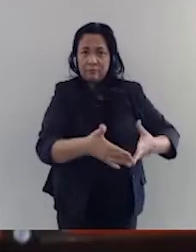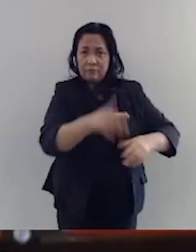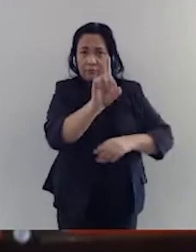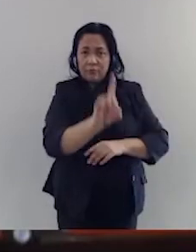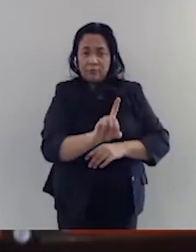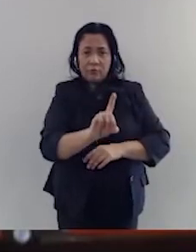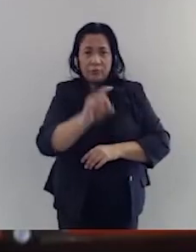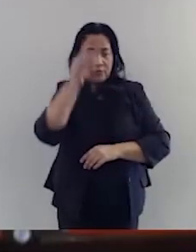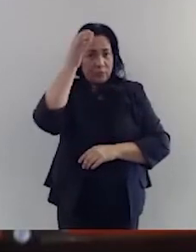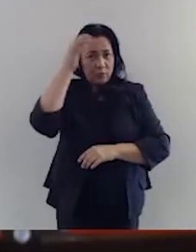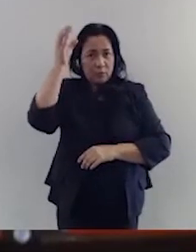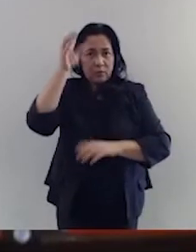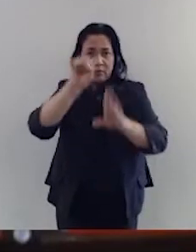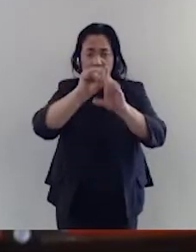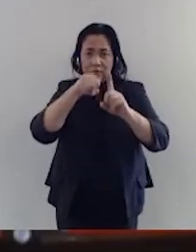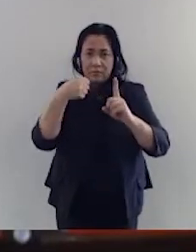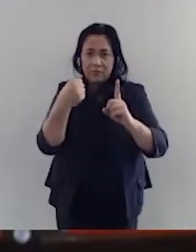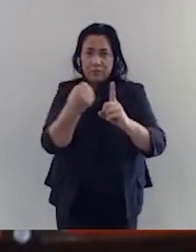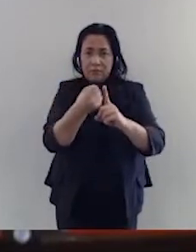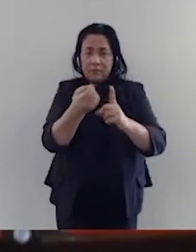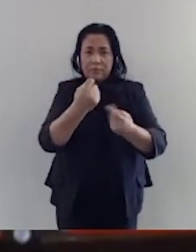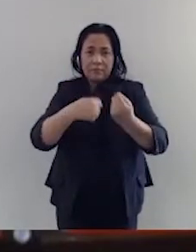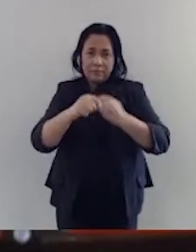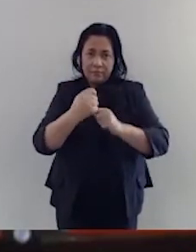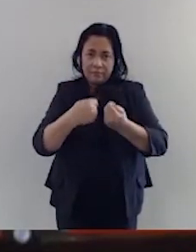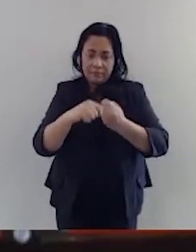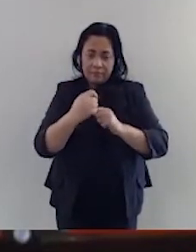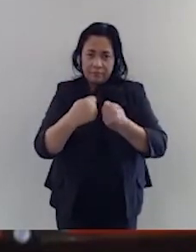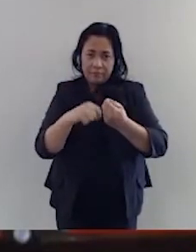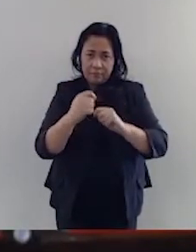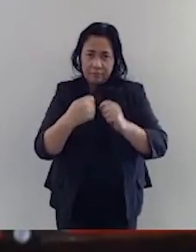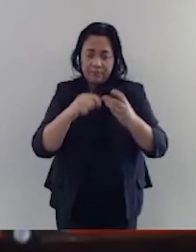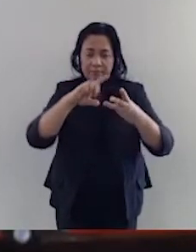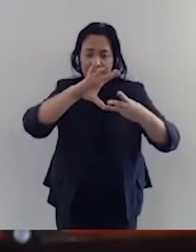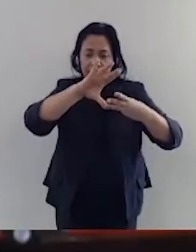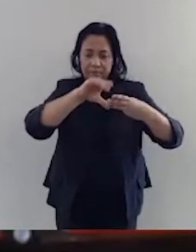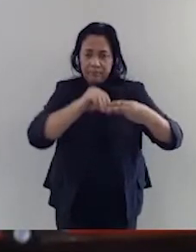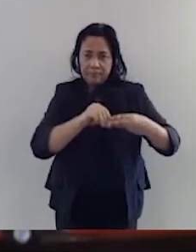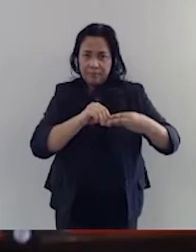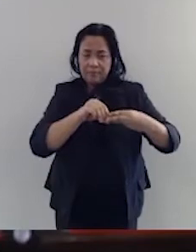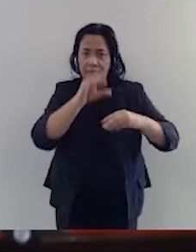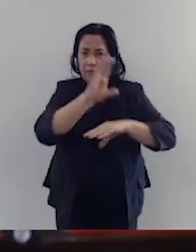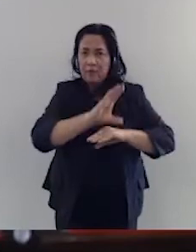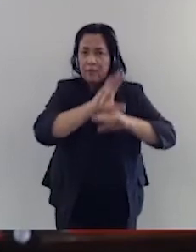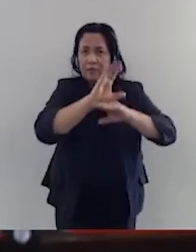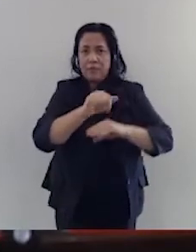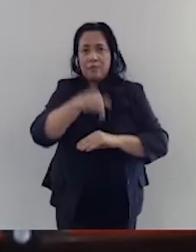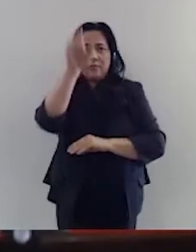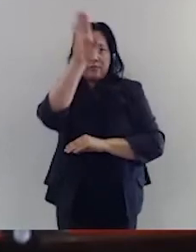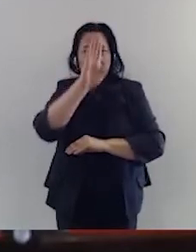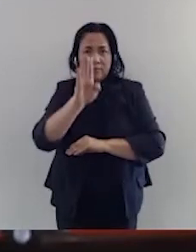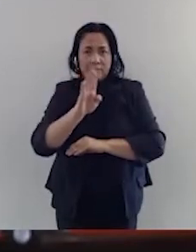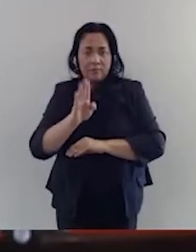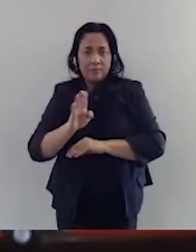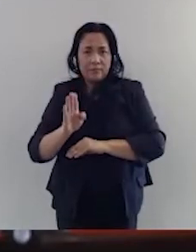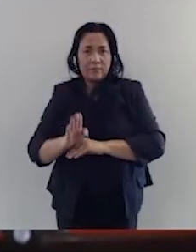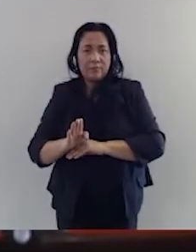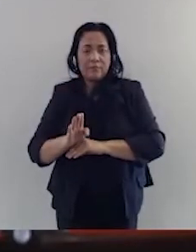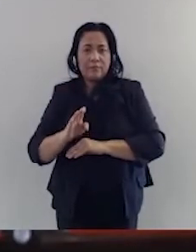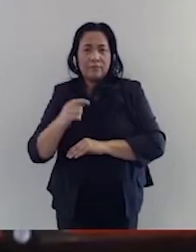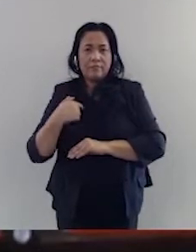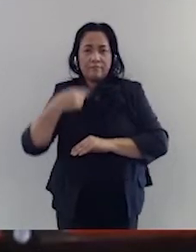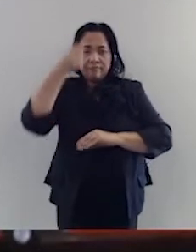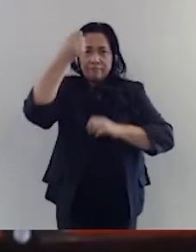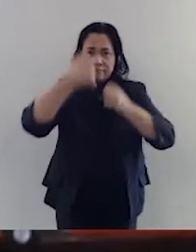culturais, direitos sociais e direitos econômicos. A Constituição brasileira foi além disso. Não só os definiu,